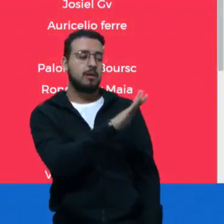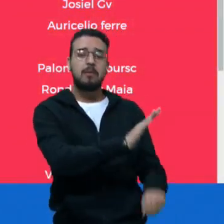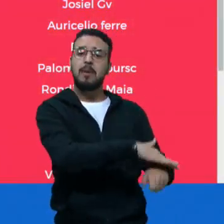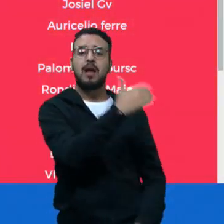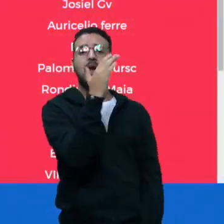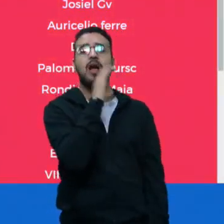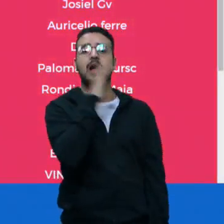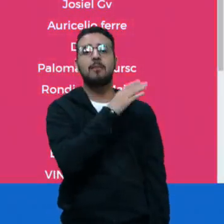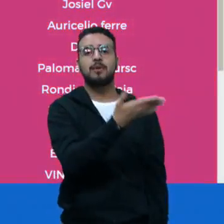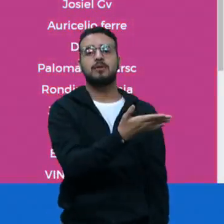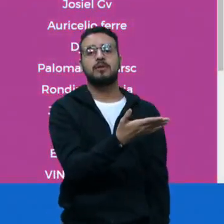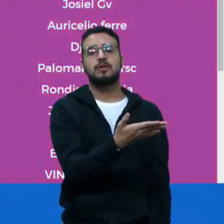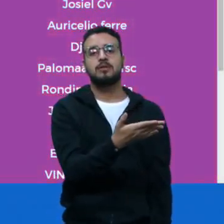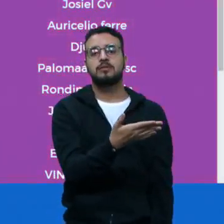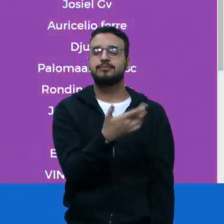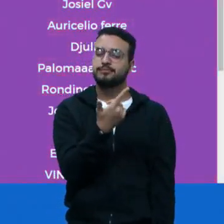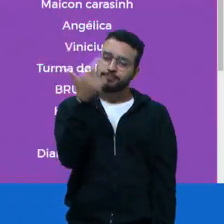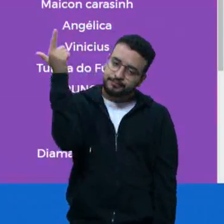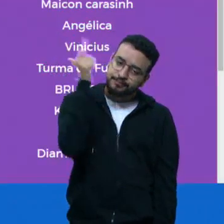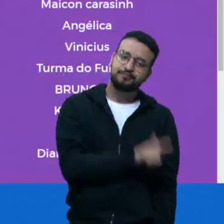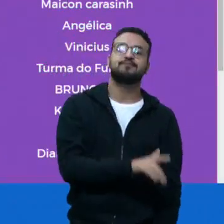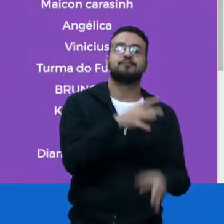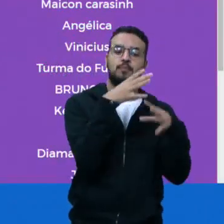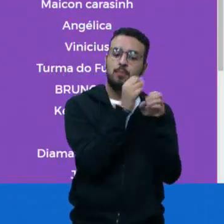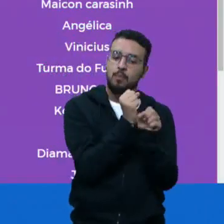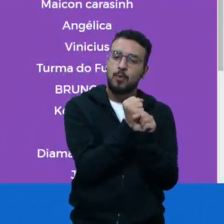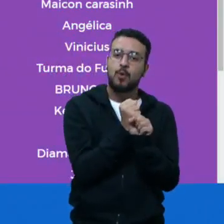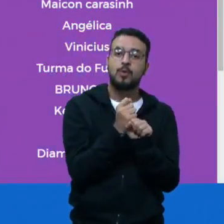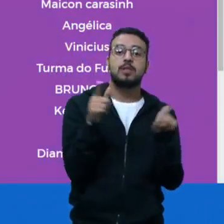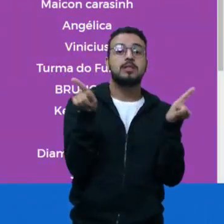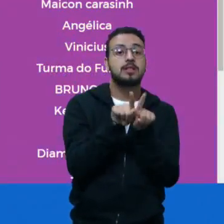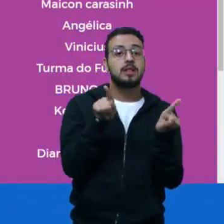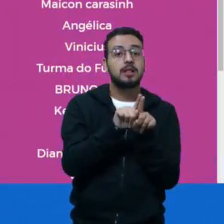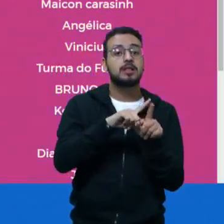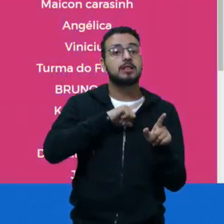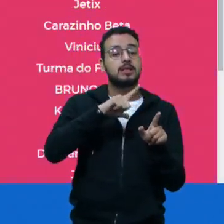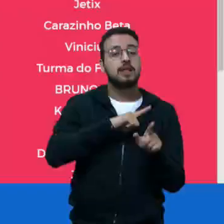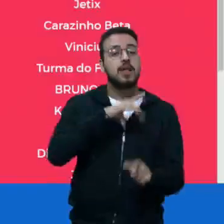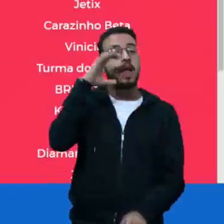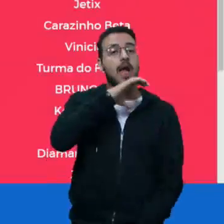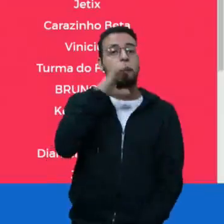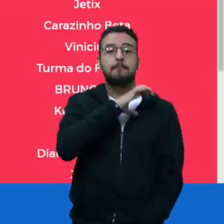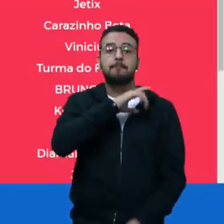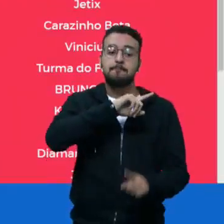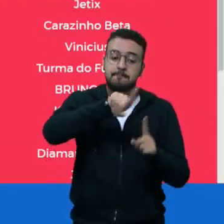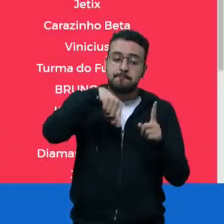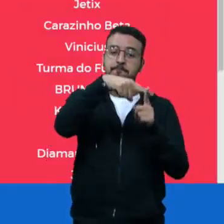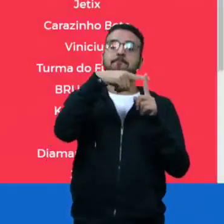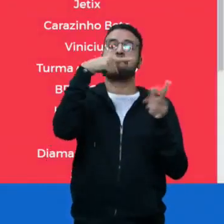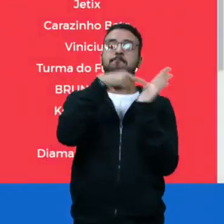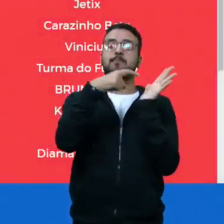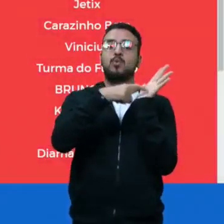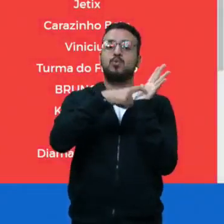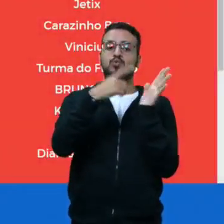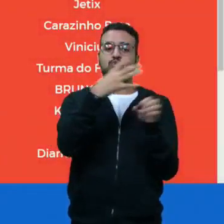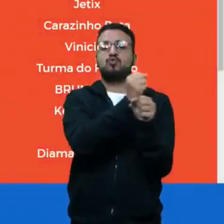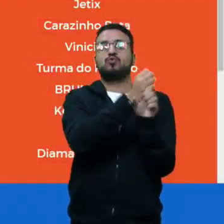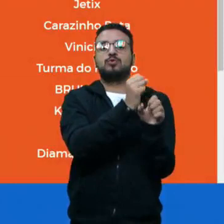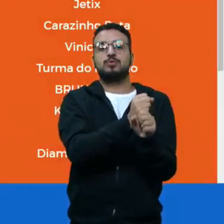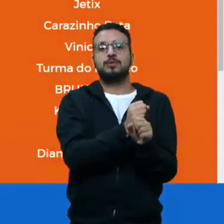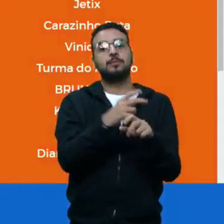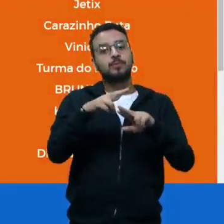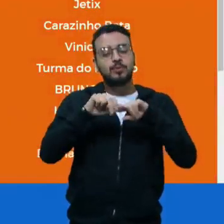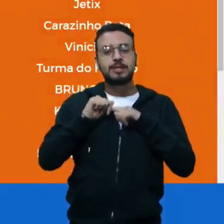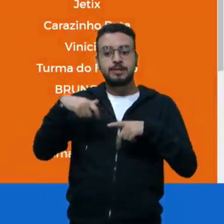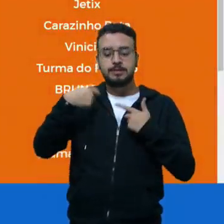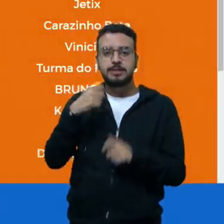eu. Além de acertar, ele também ganha pontos pela rapidez dele. Entenderam? Então por isso que é importante você